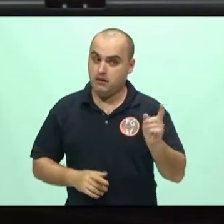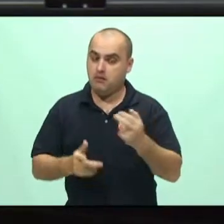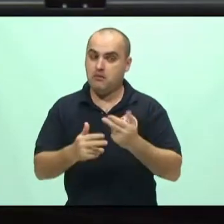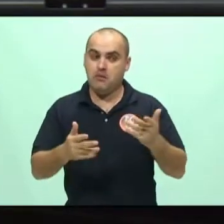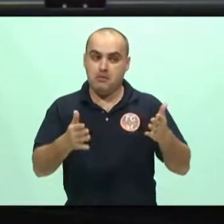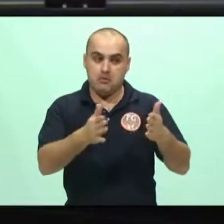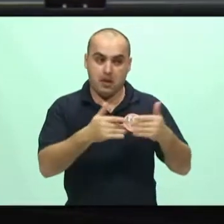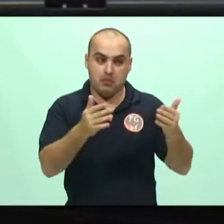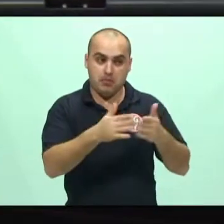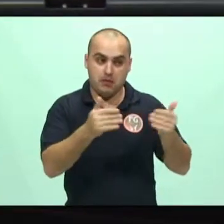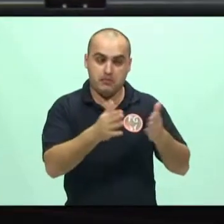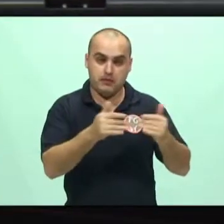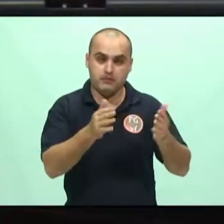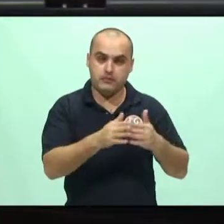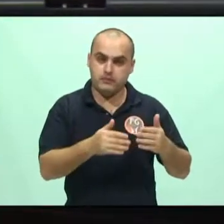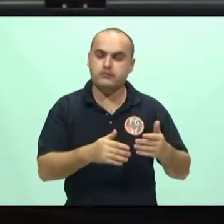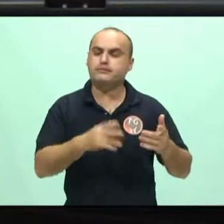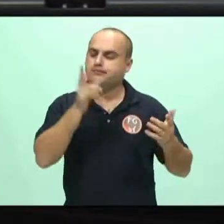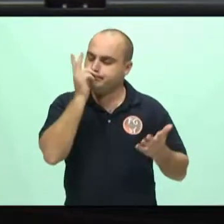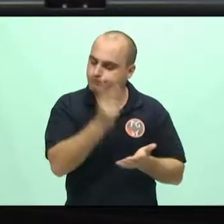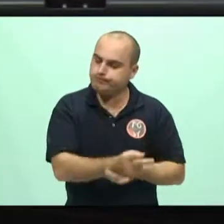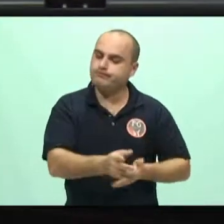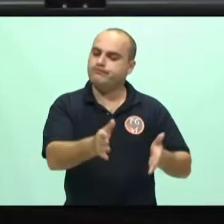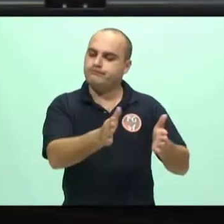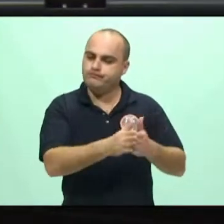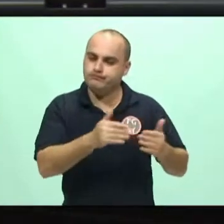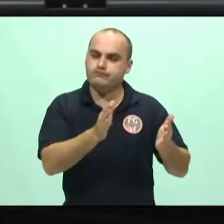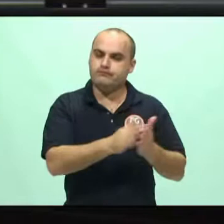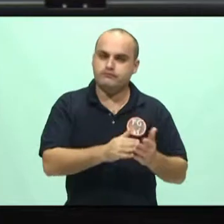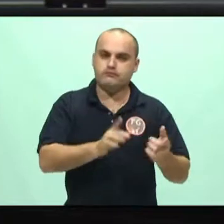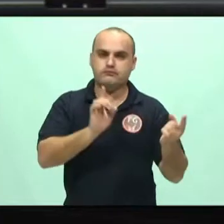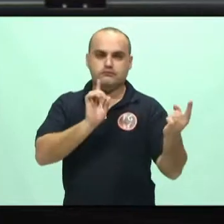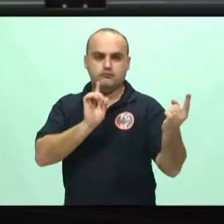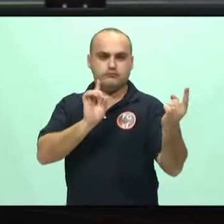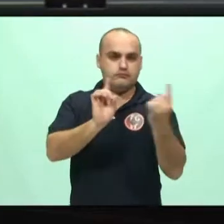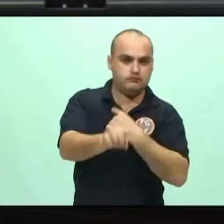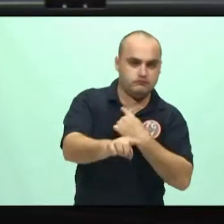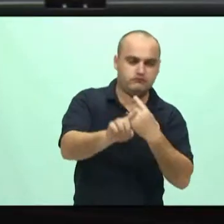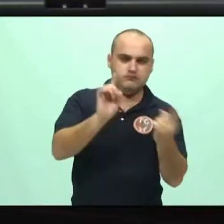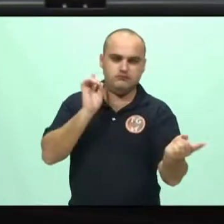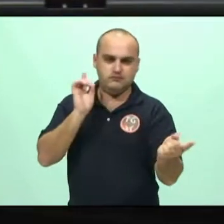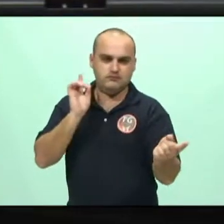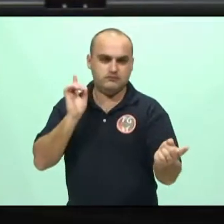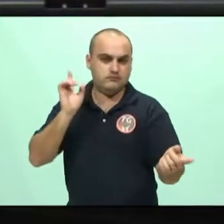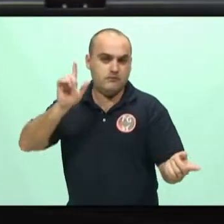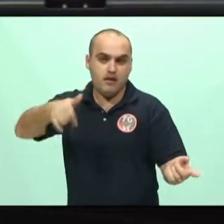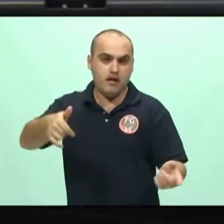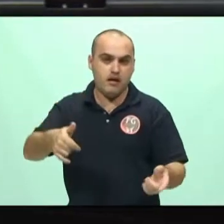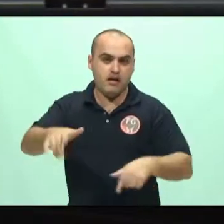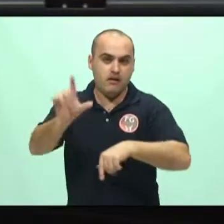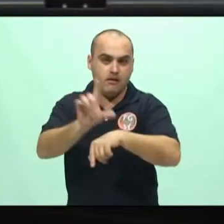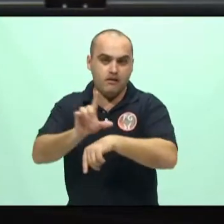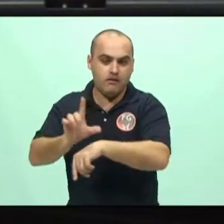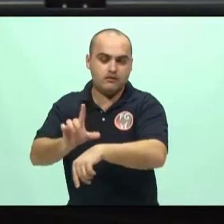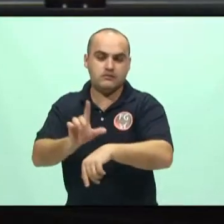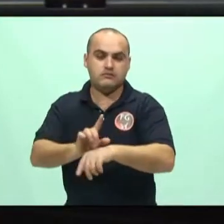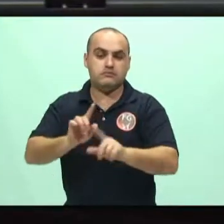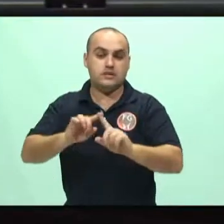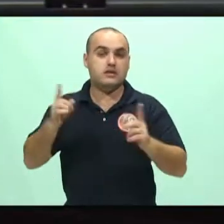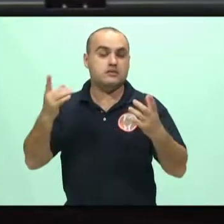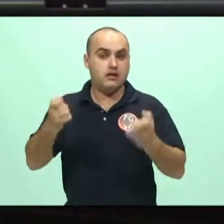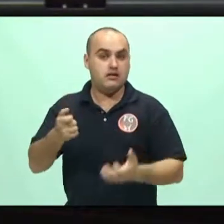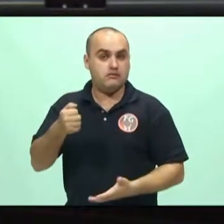e o pedido de das ruas serão única uma vai e outra vem é do começo aqueles querem que